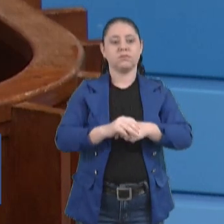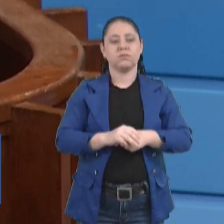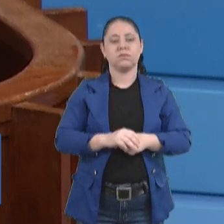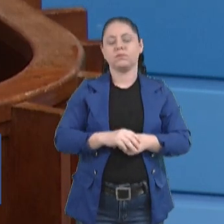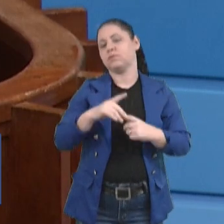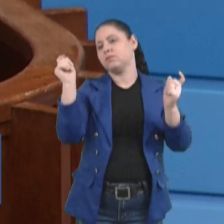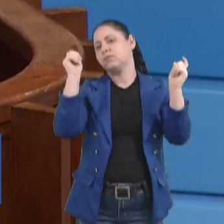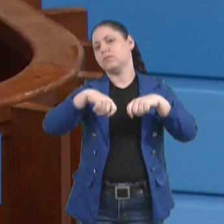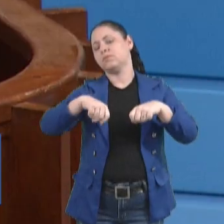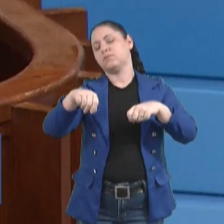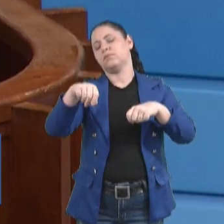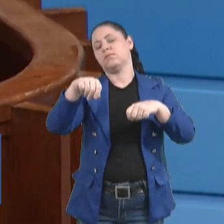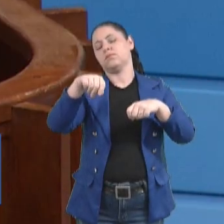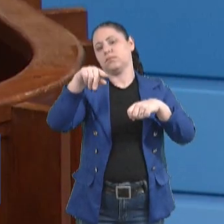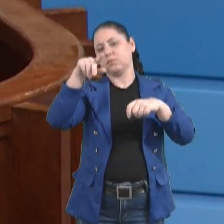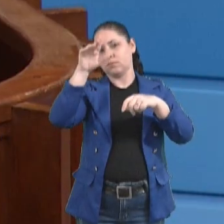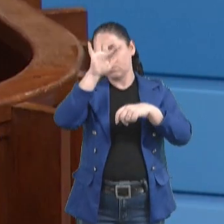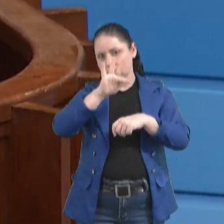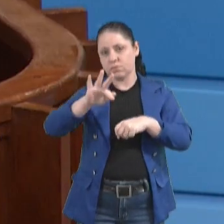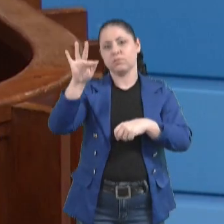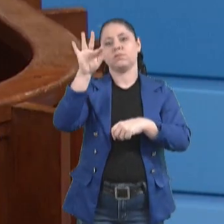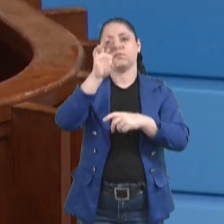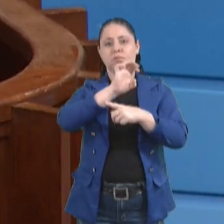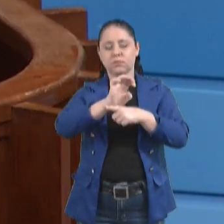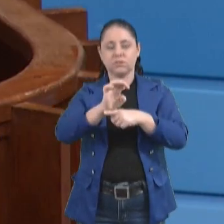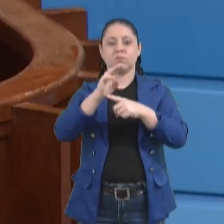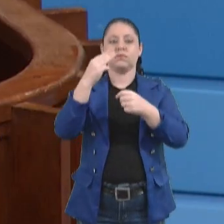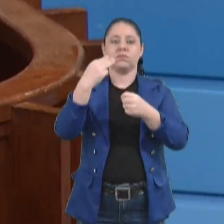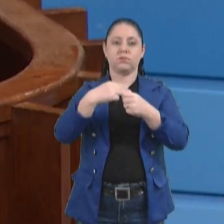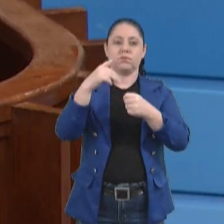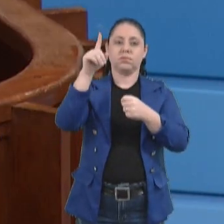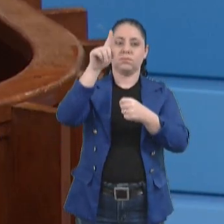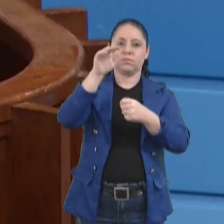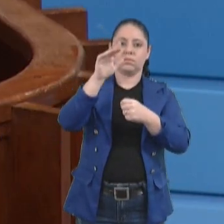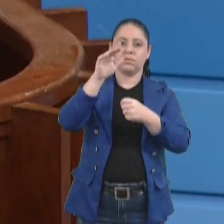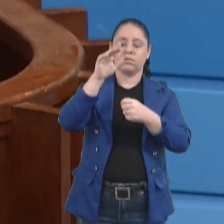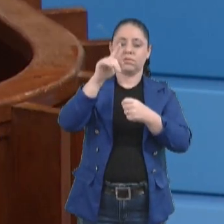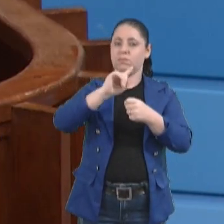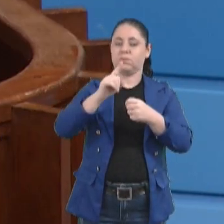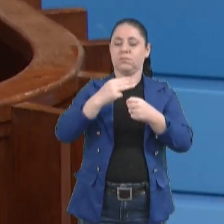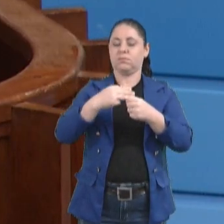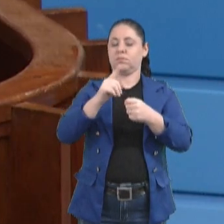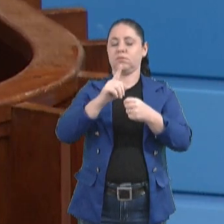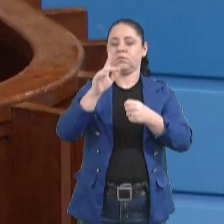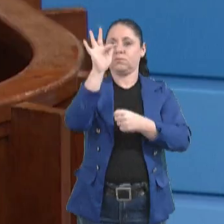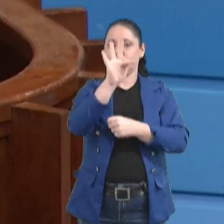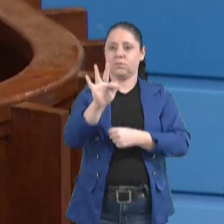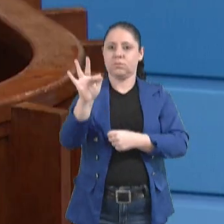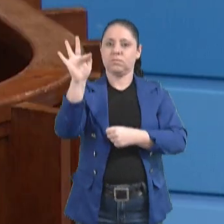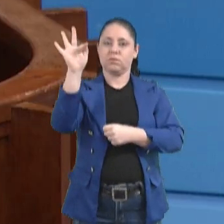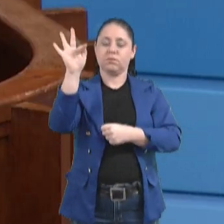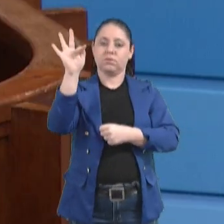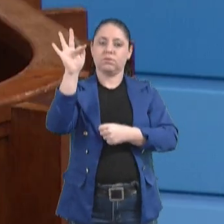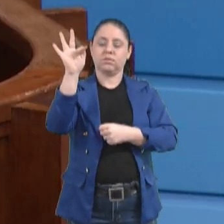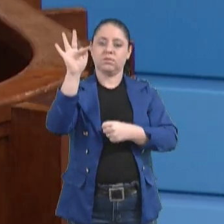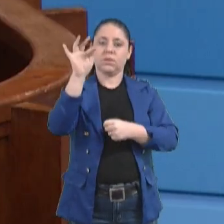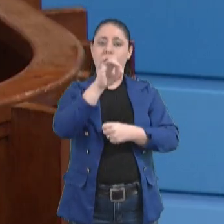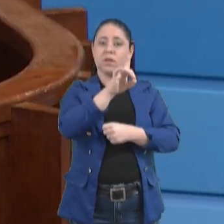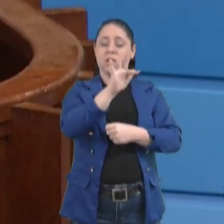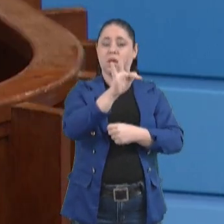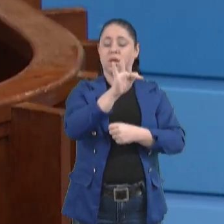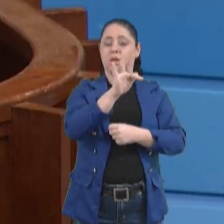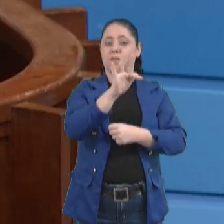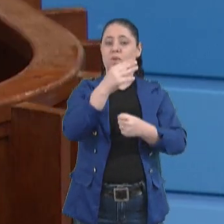Compete à União, aos Estados e Distrito Federal legislar, aliás, ao município não, a União, os Estados e o Distrito Federal